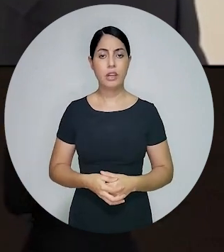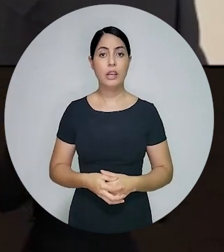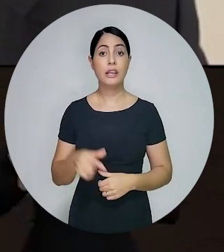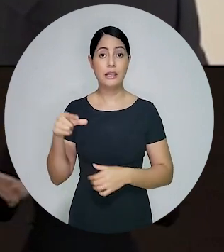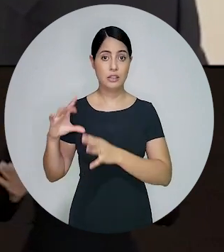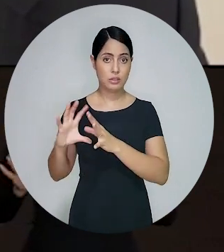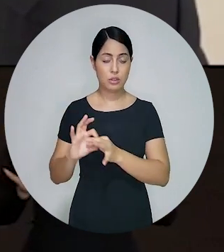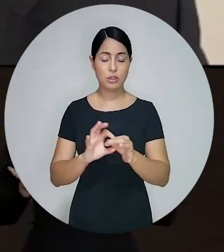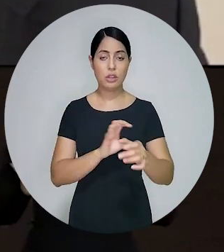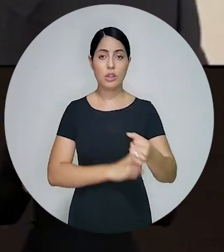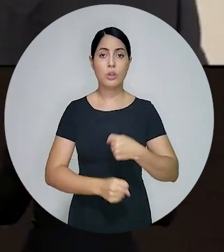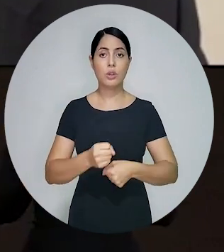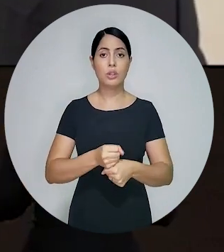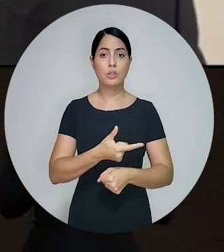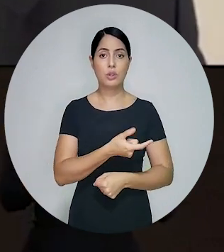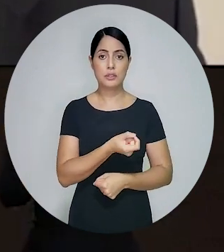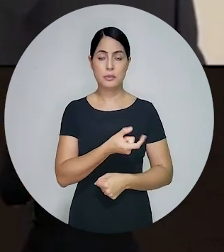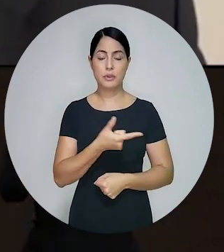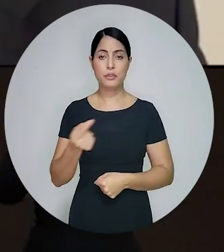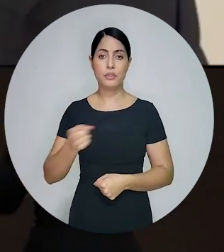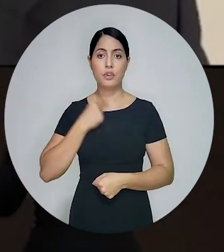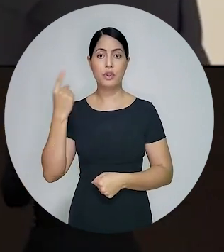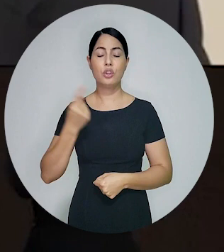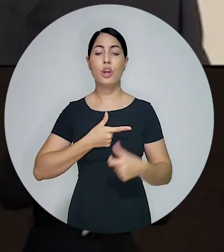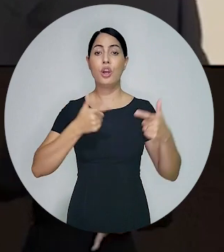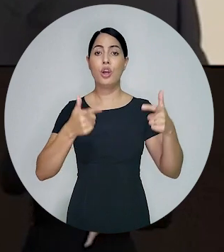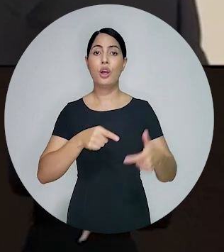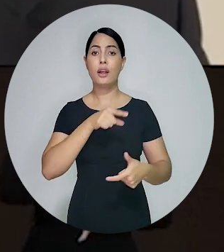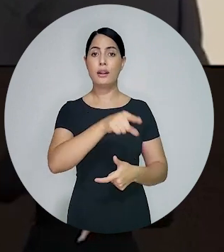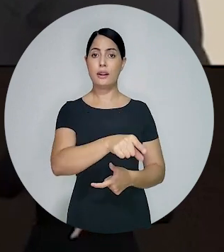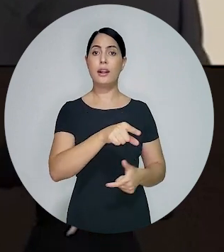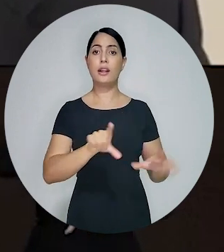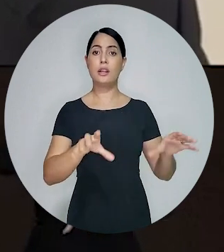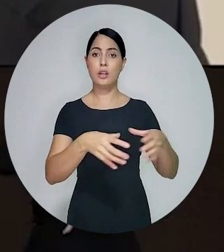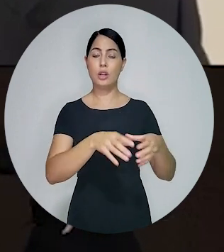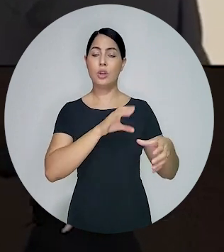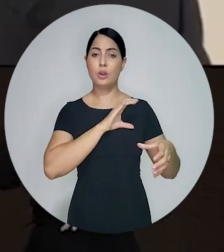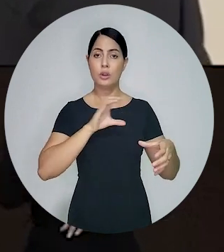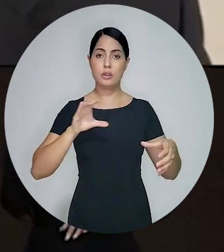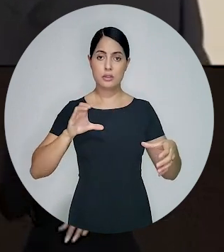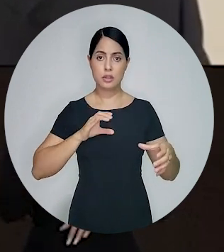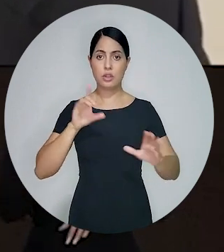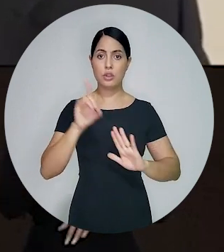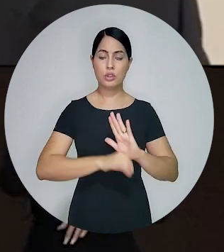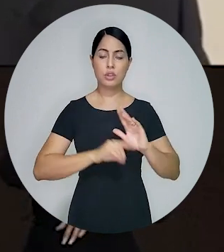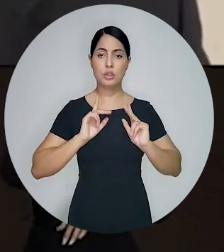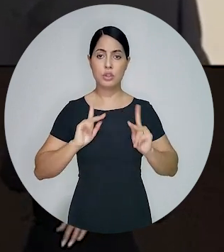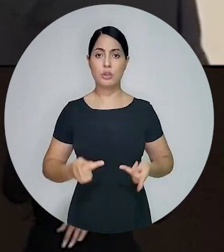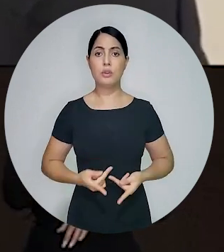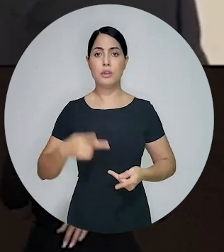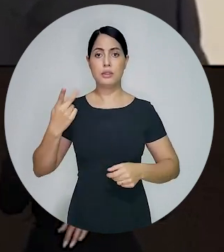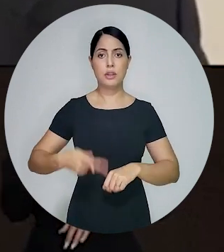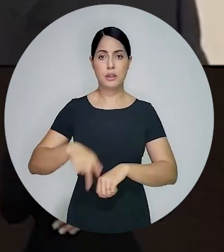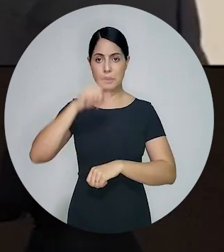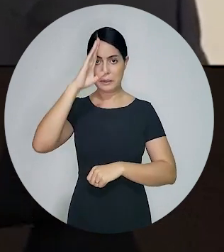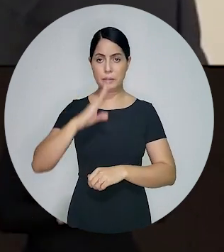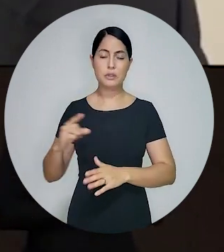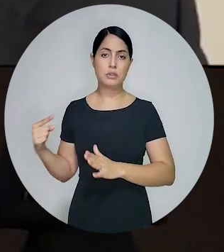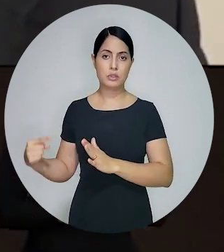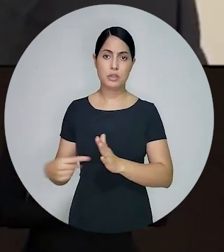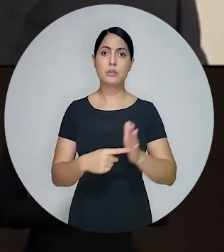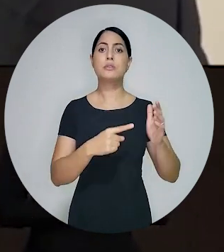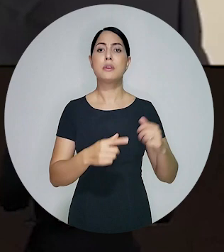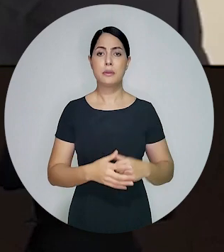instituições democráticas. E ciente disso, recorremos em 2020 à Comissão Interamericana de Direitos Humanos